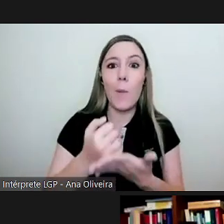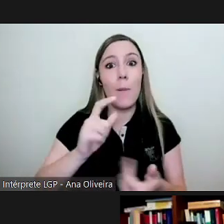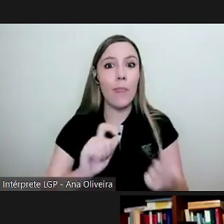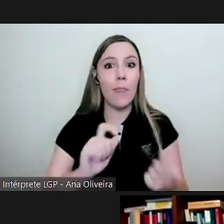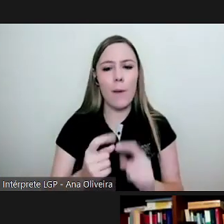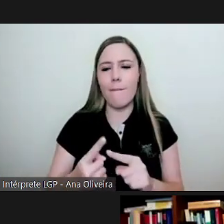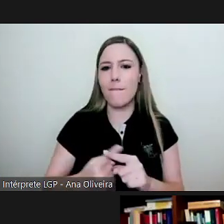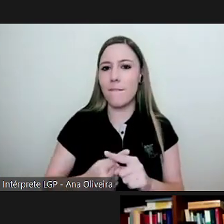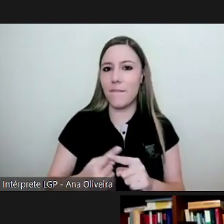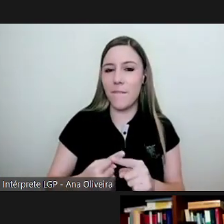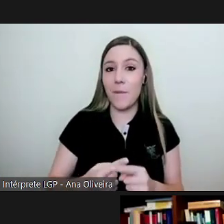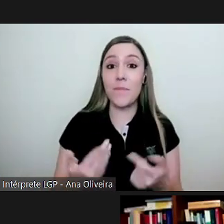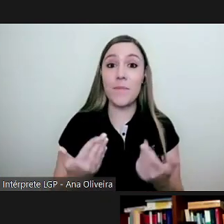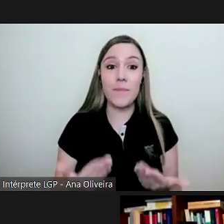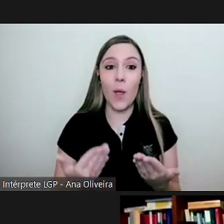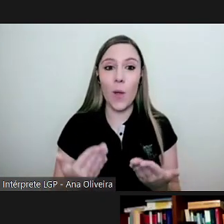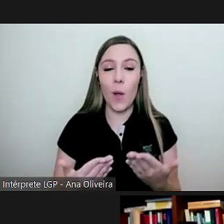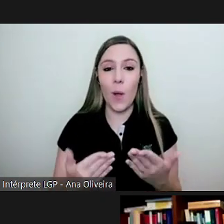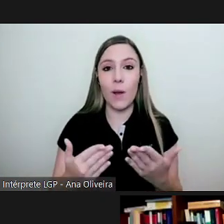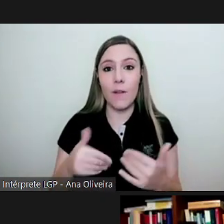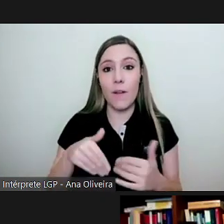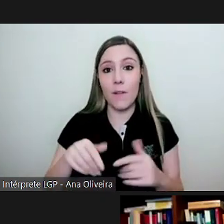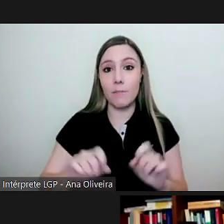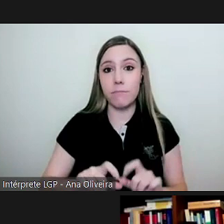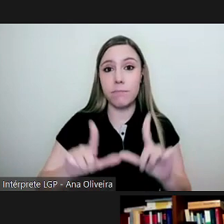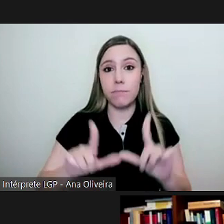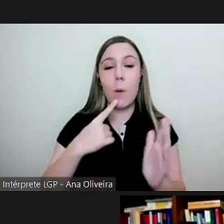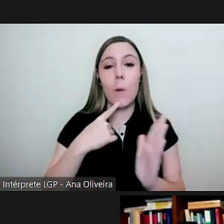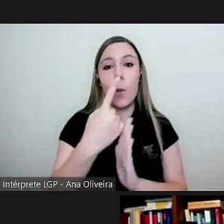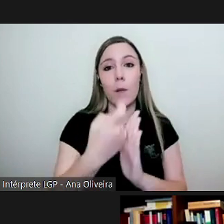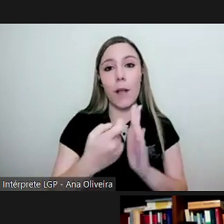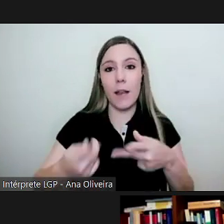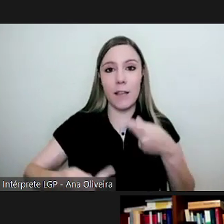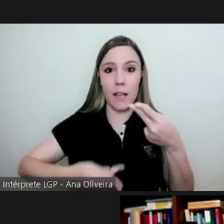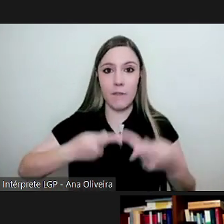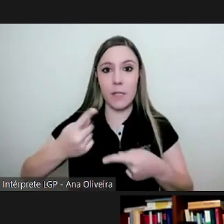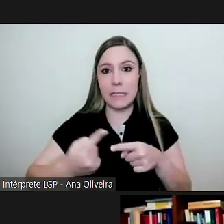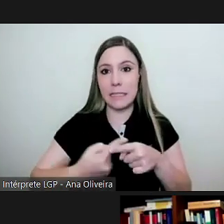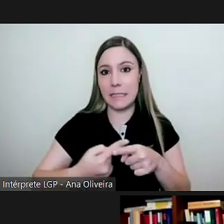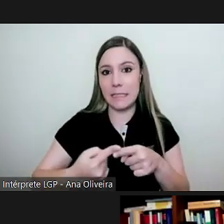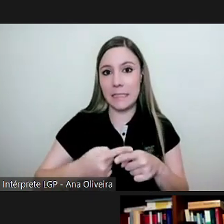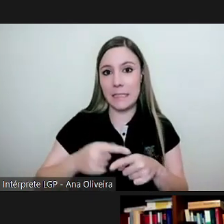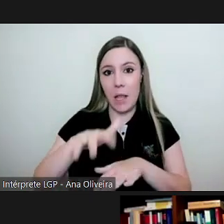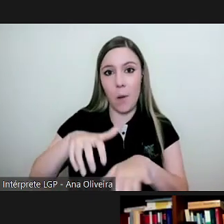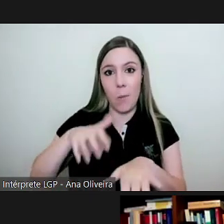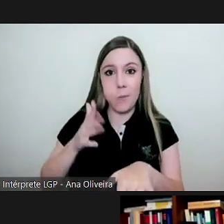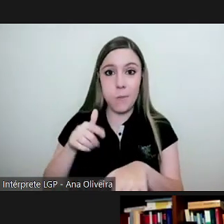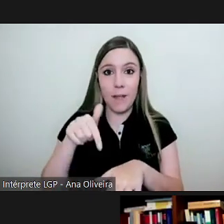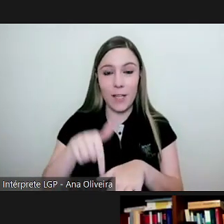interessante. Vamos agora partilhar no ecrã um inquérito de avaliação do interesse desta conferência.